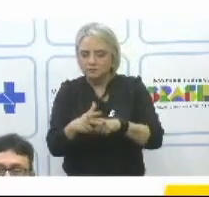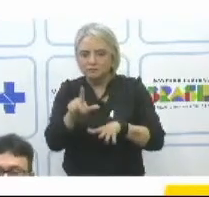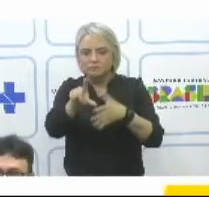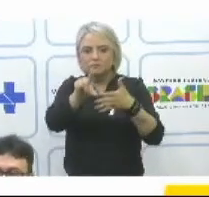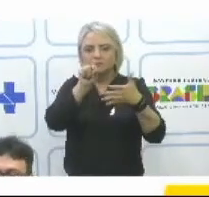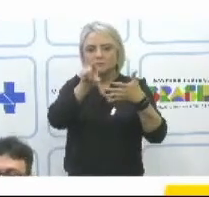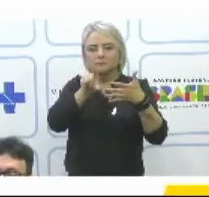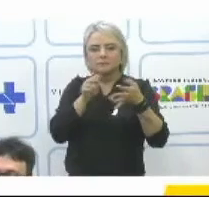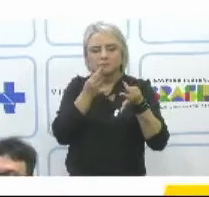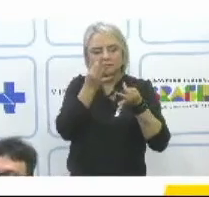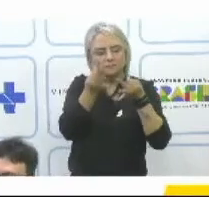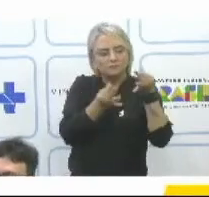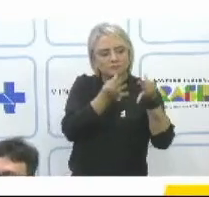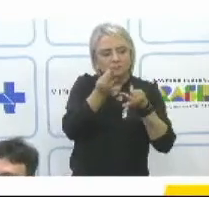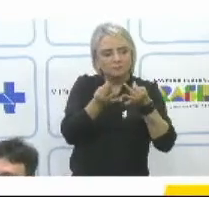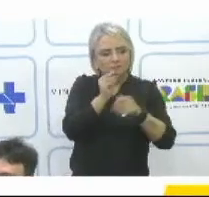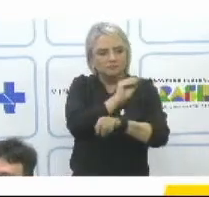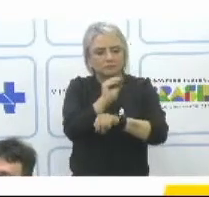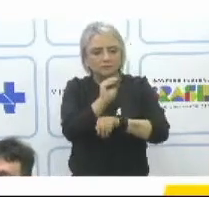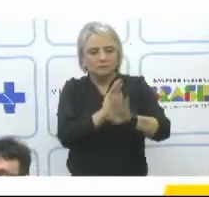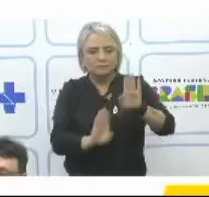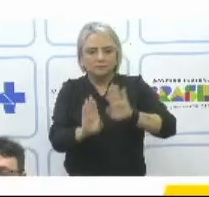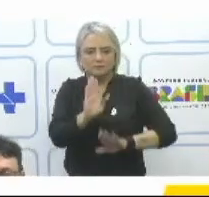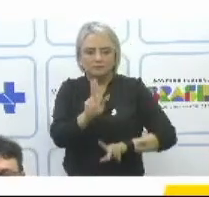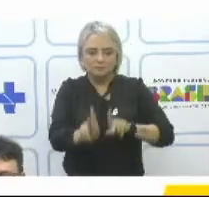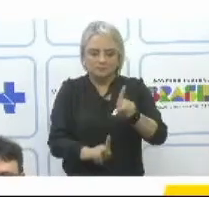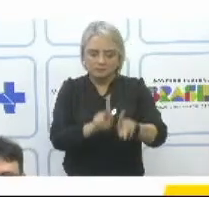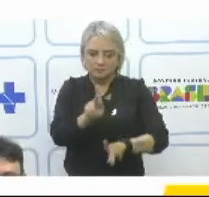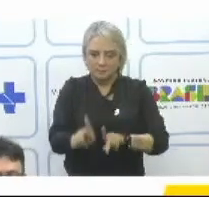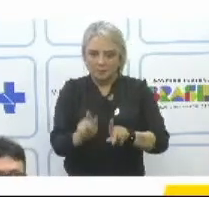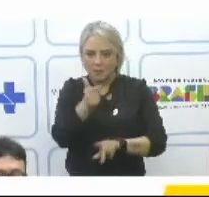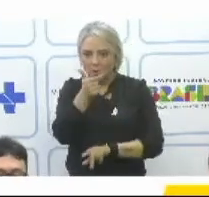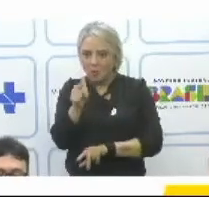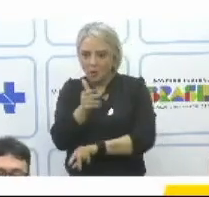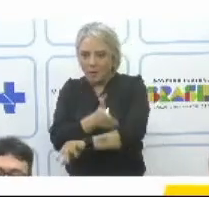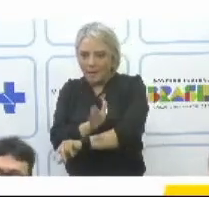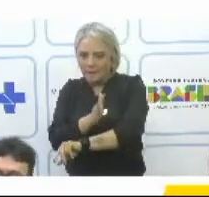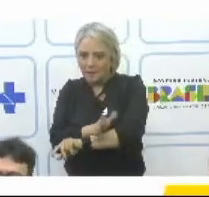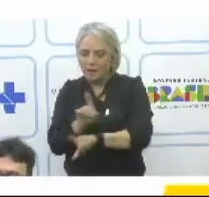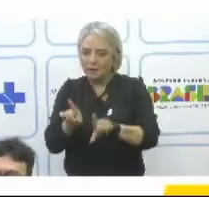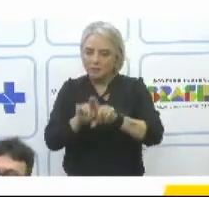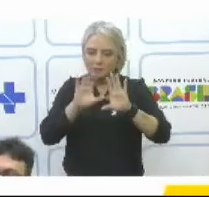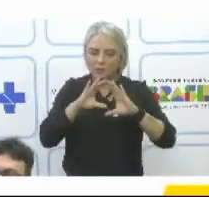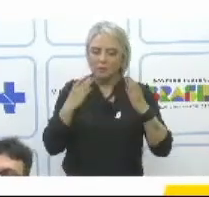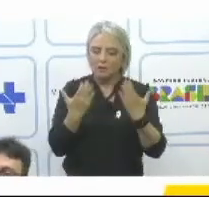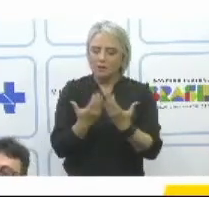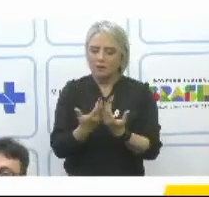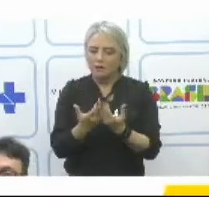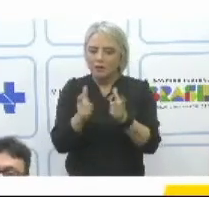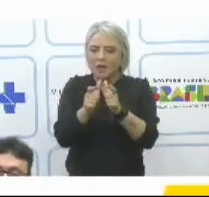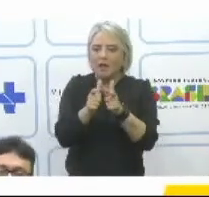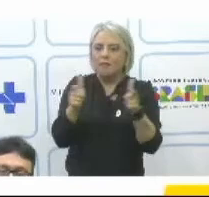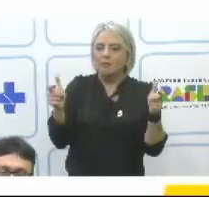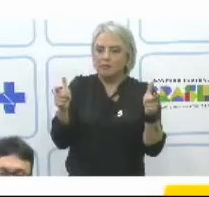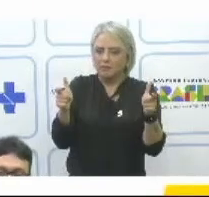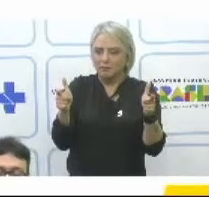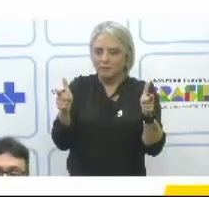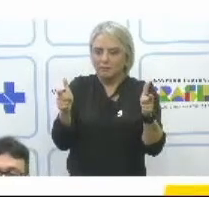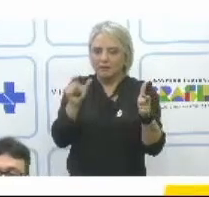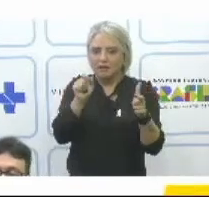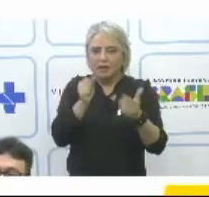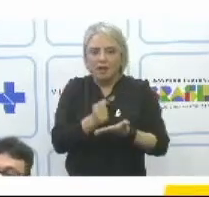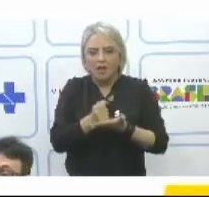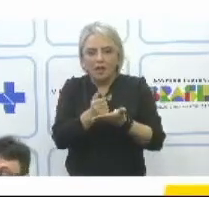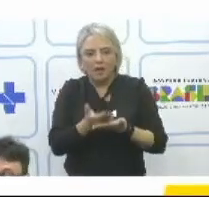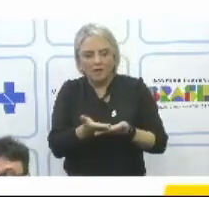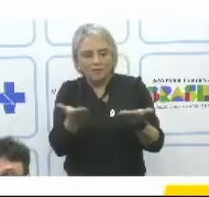opções terapêuticas para o cuidado da população, né? Outras práticas também coletivas, né, ampliam, né, as